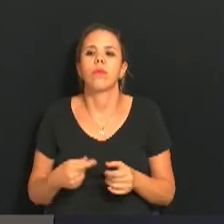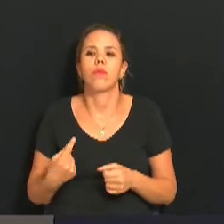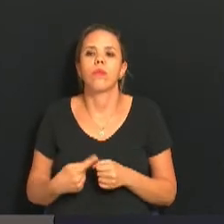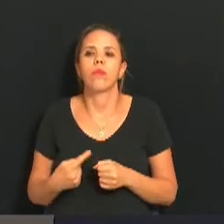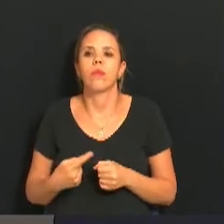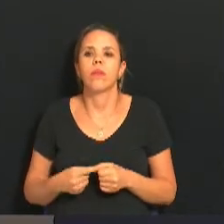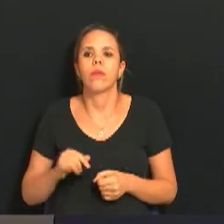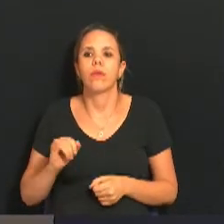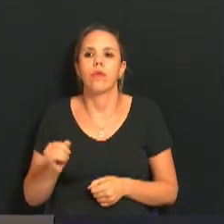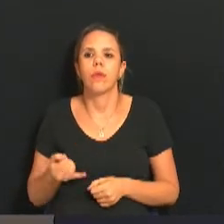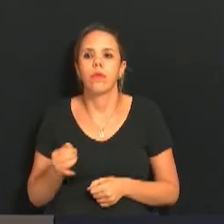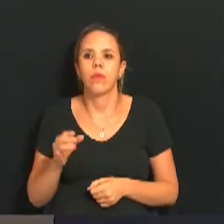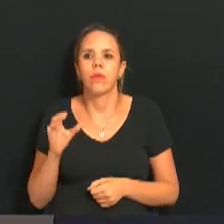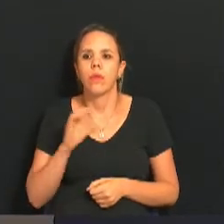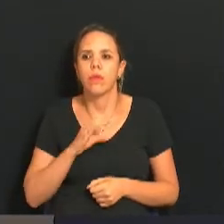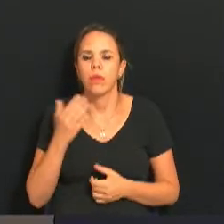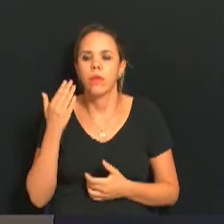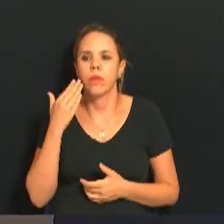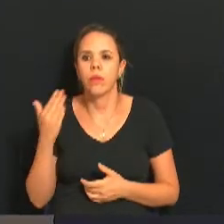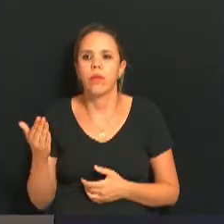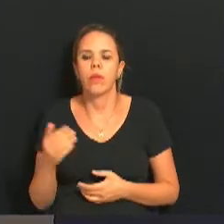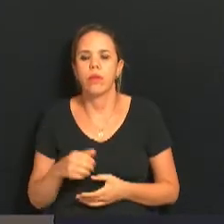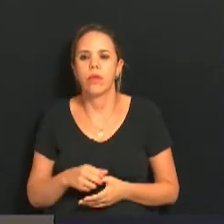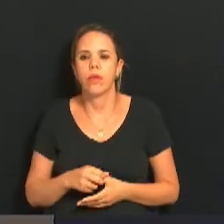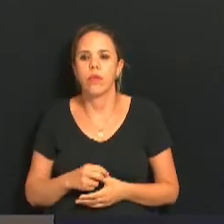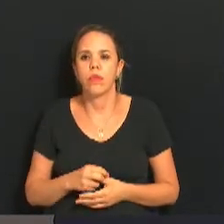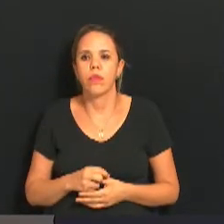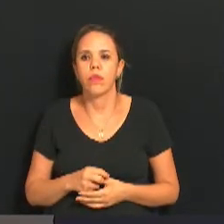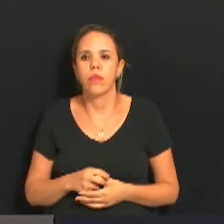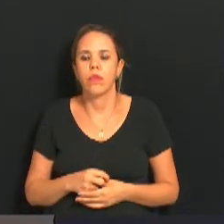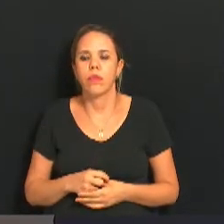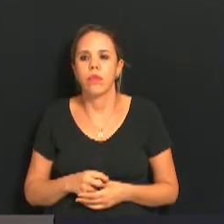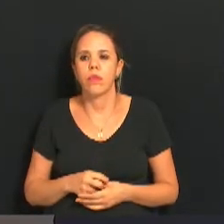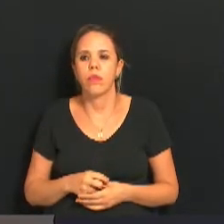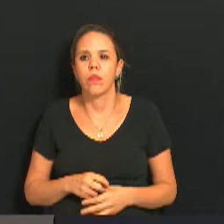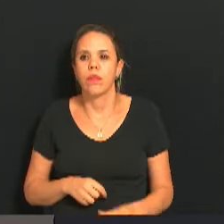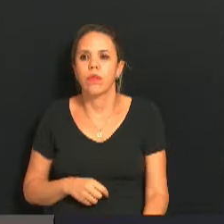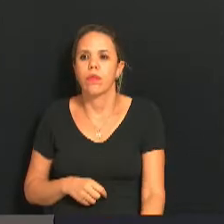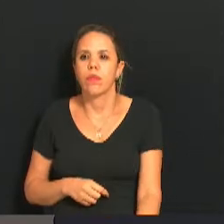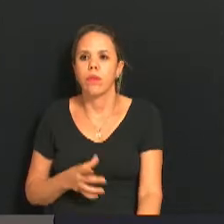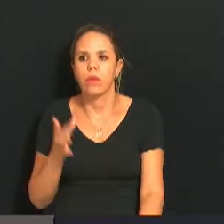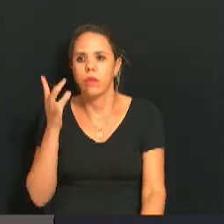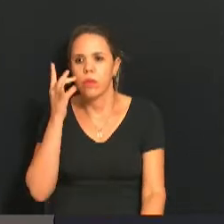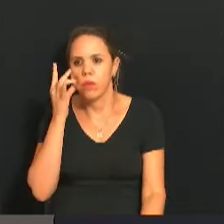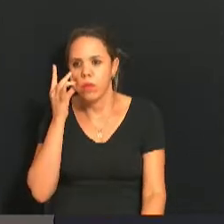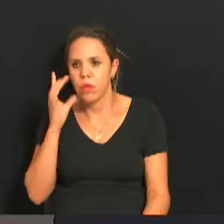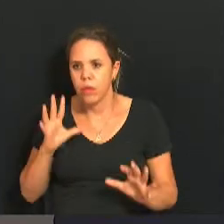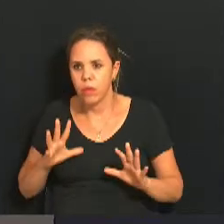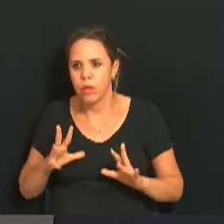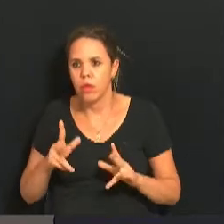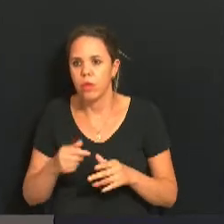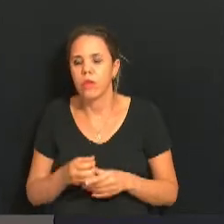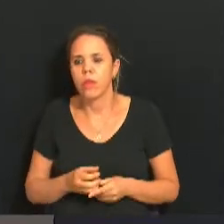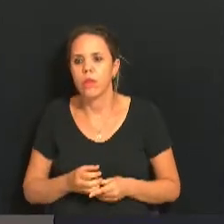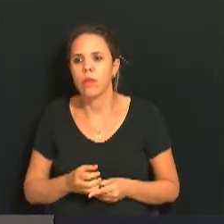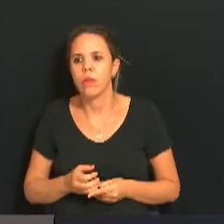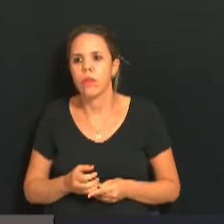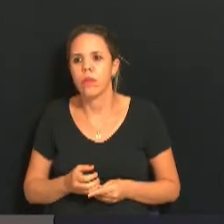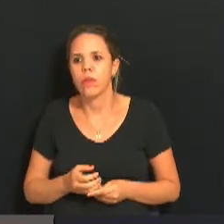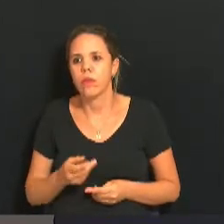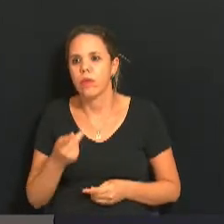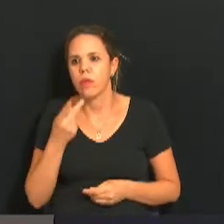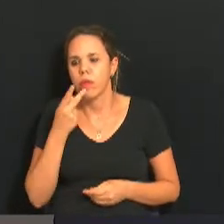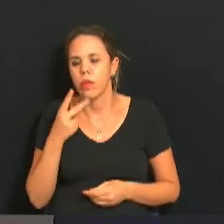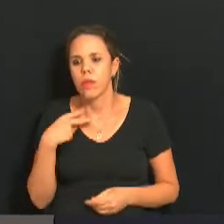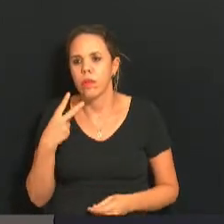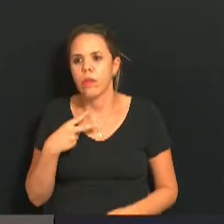de imediato pela agradecer a presença de todos palavra